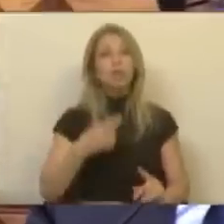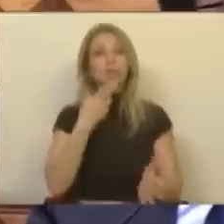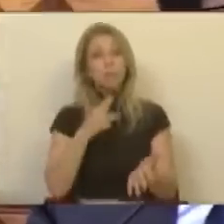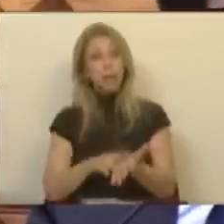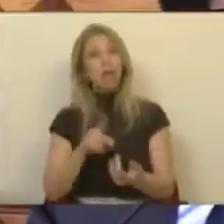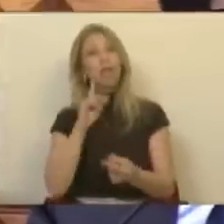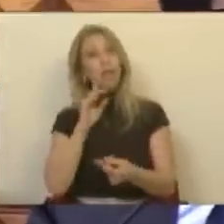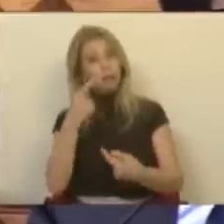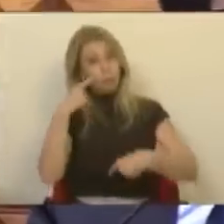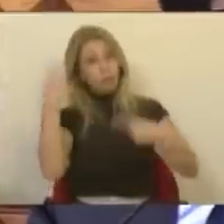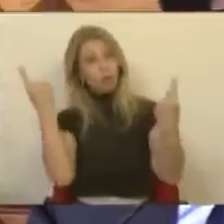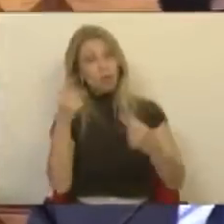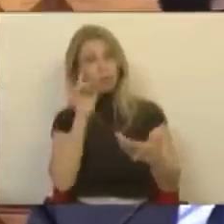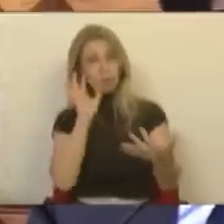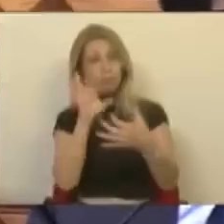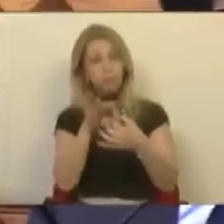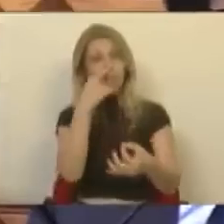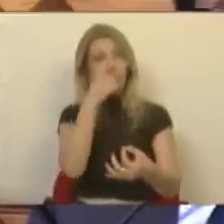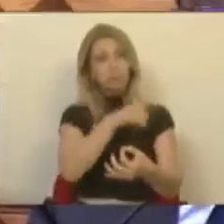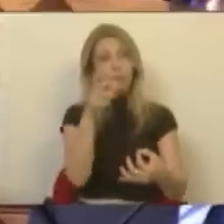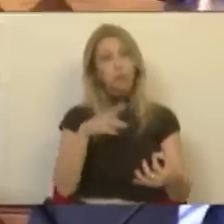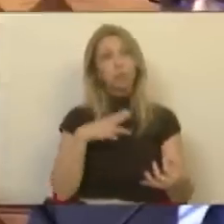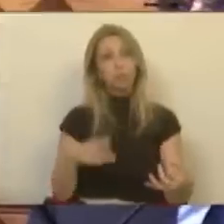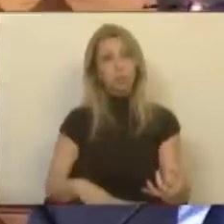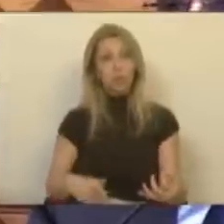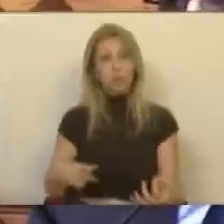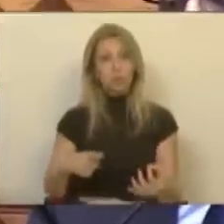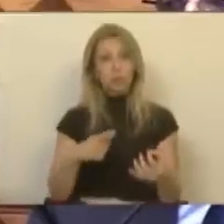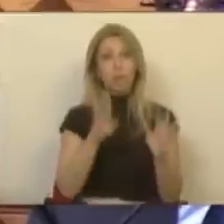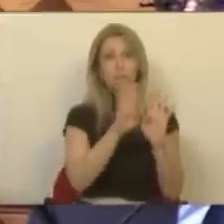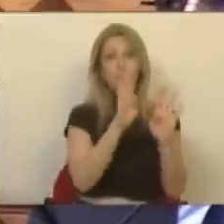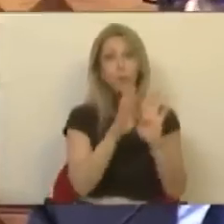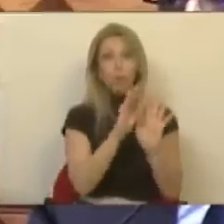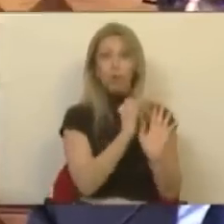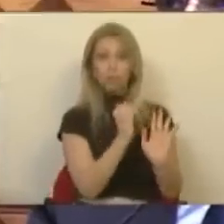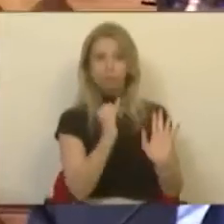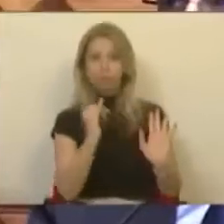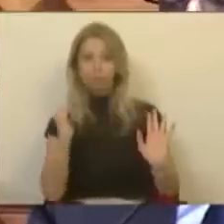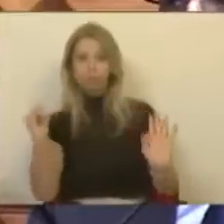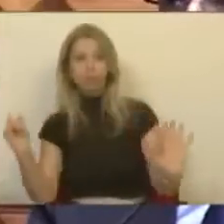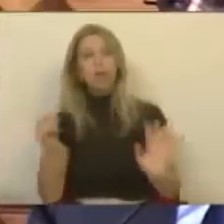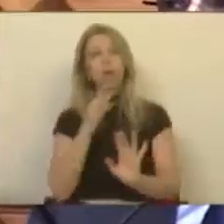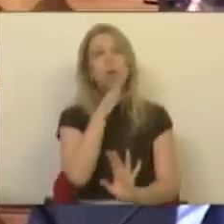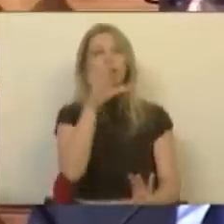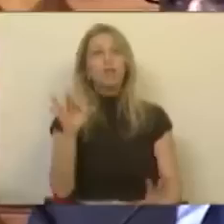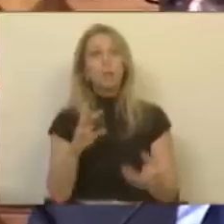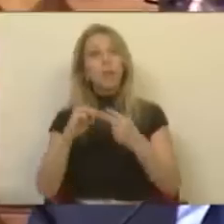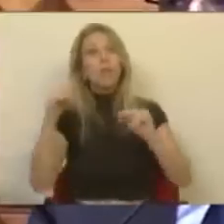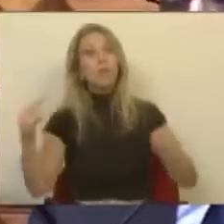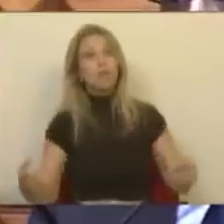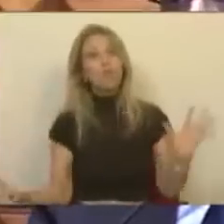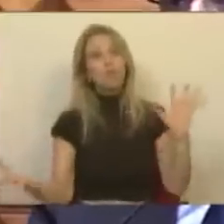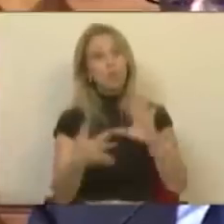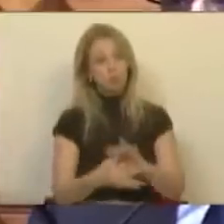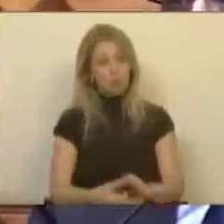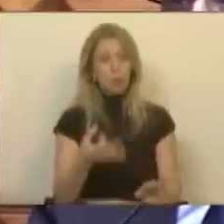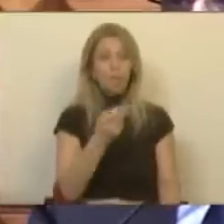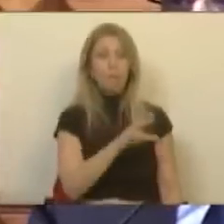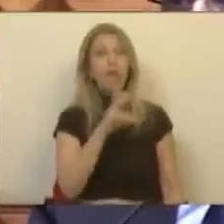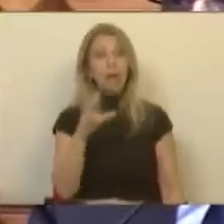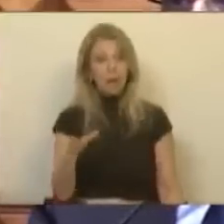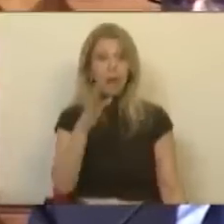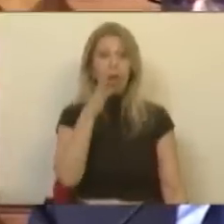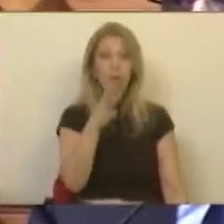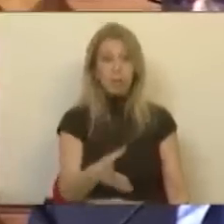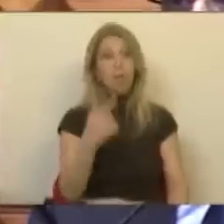nossas empresas os nossos municípios e as famílias quando dizemos que o prr contribui para assegurar o crescimento sustentável